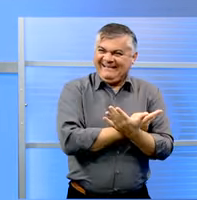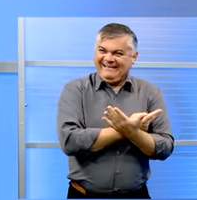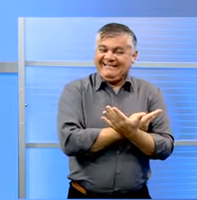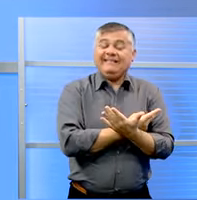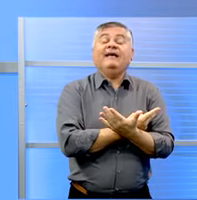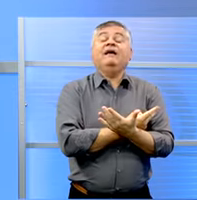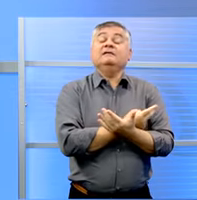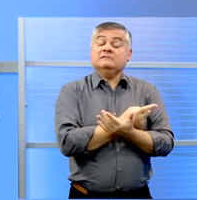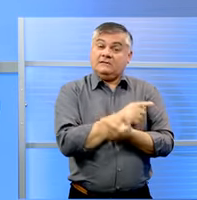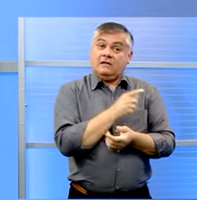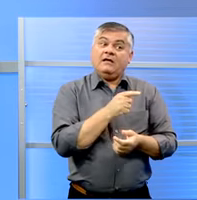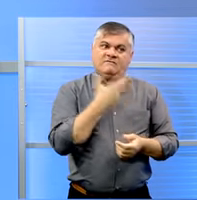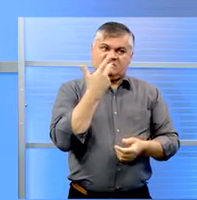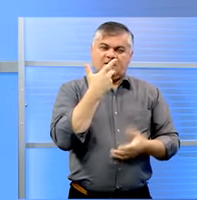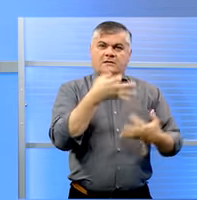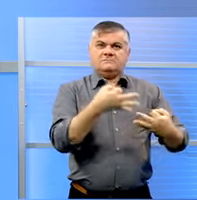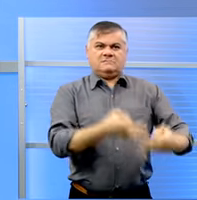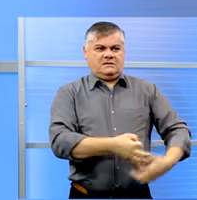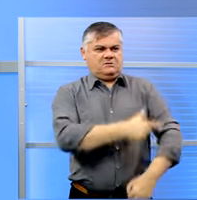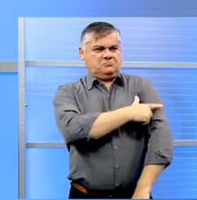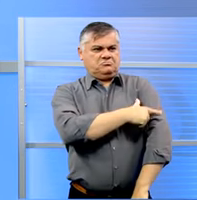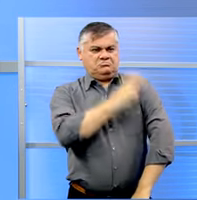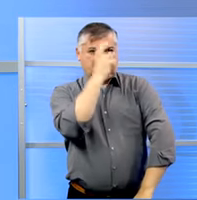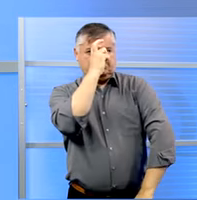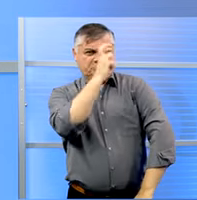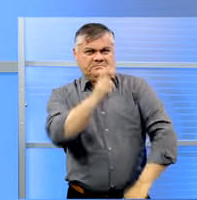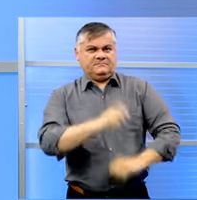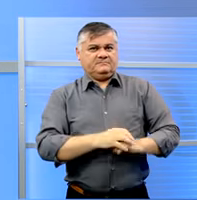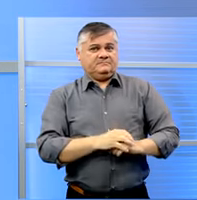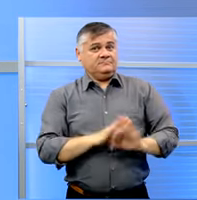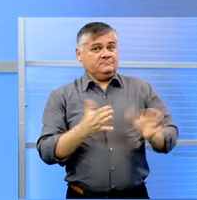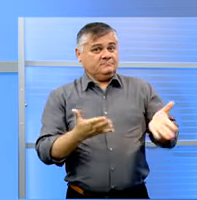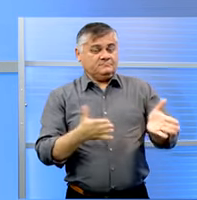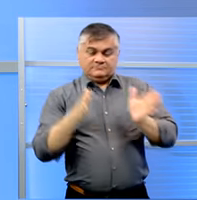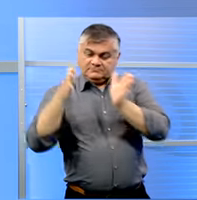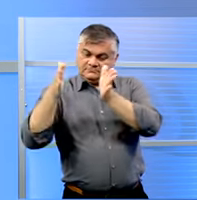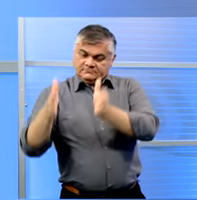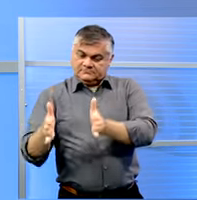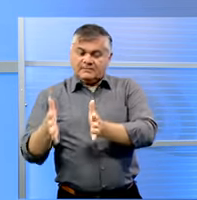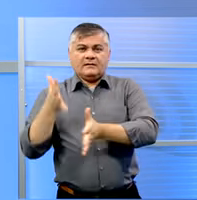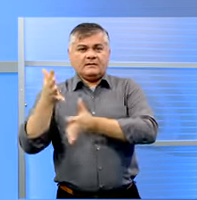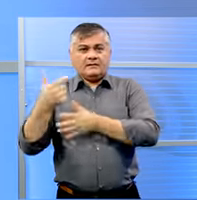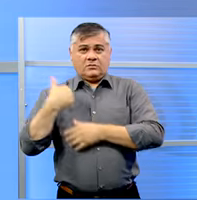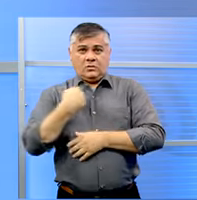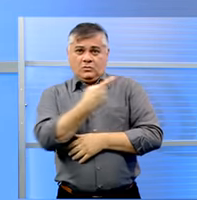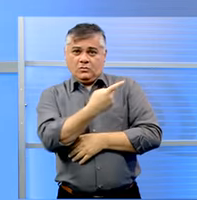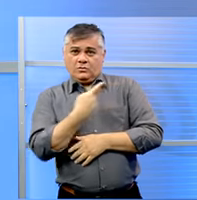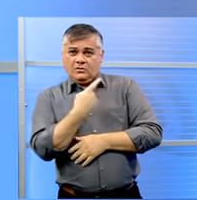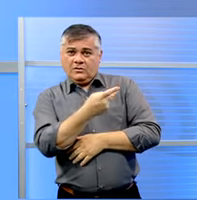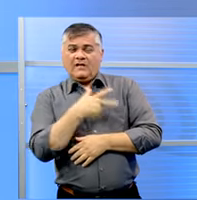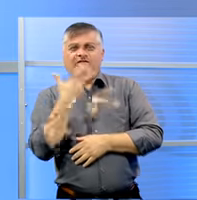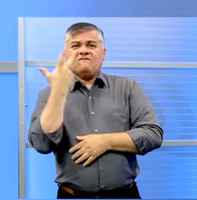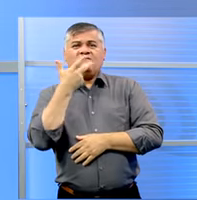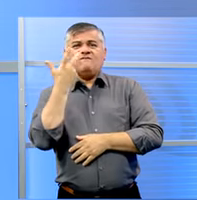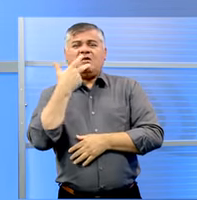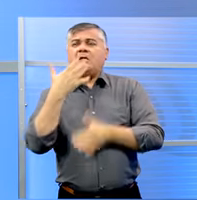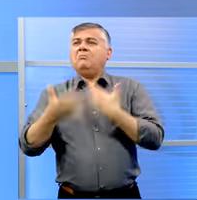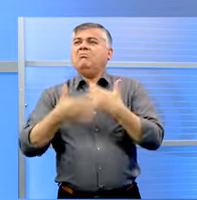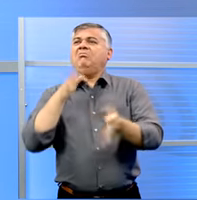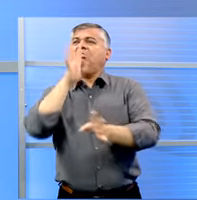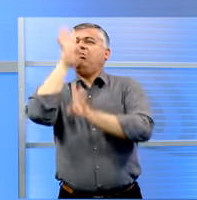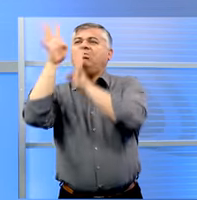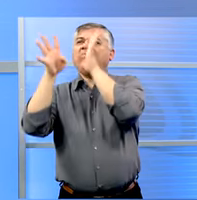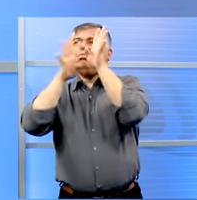muita capacidade, muita inteligência. Afinal, não poderia entrar aqui, nem eu, nem o professor Ronaldo, falando de qualquer